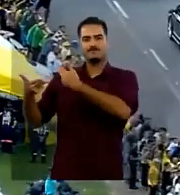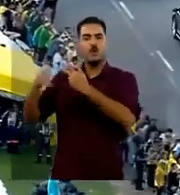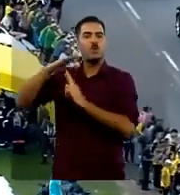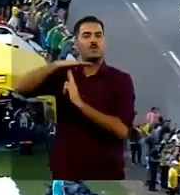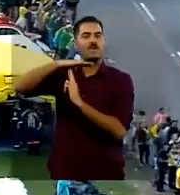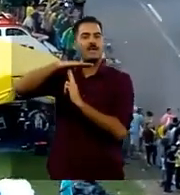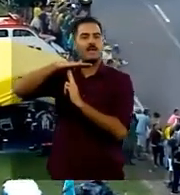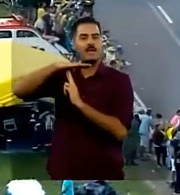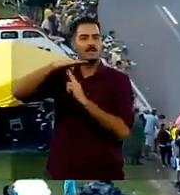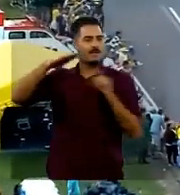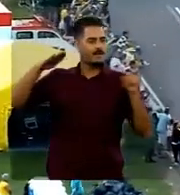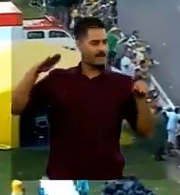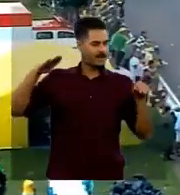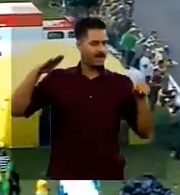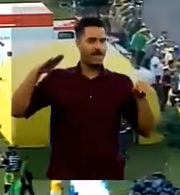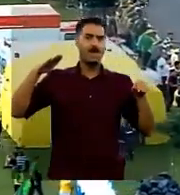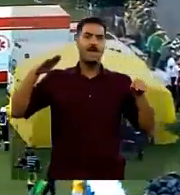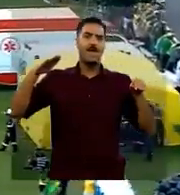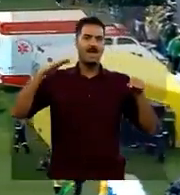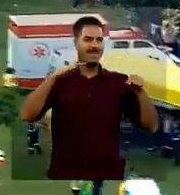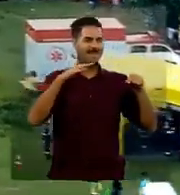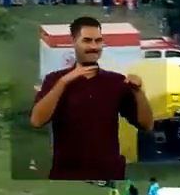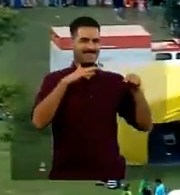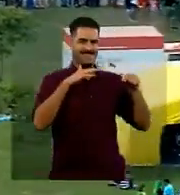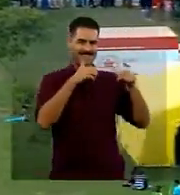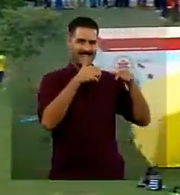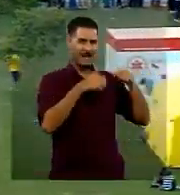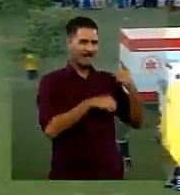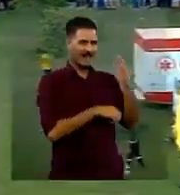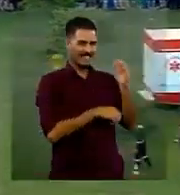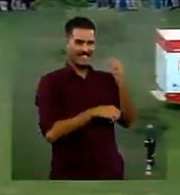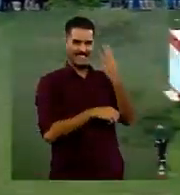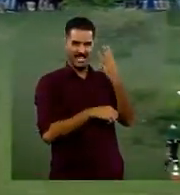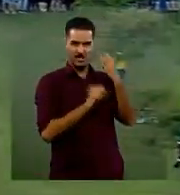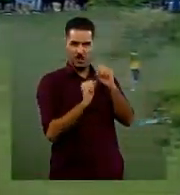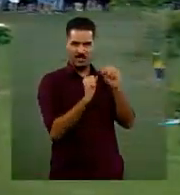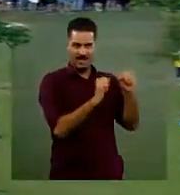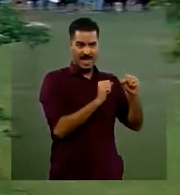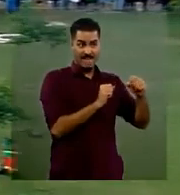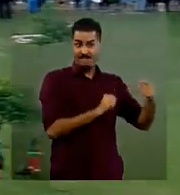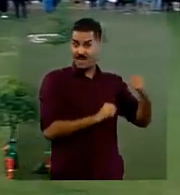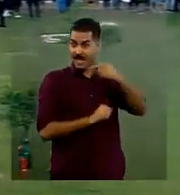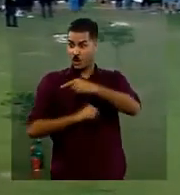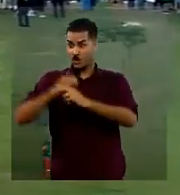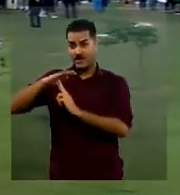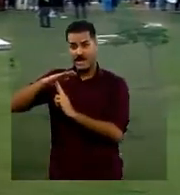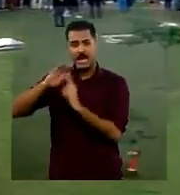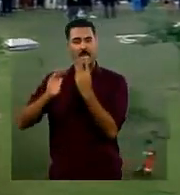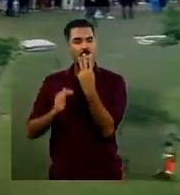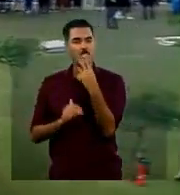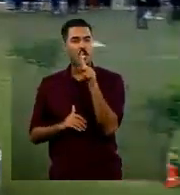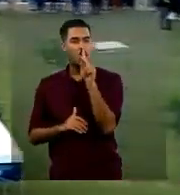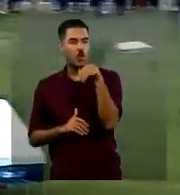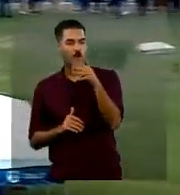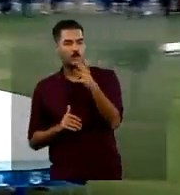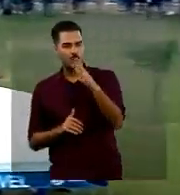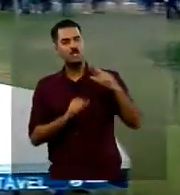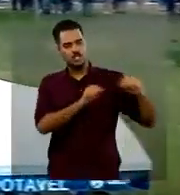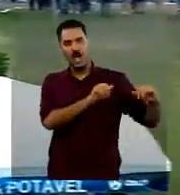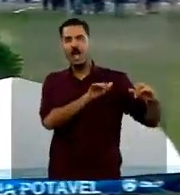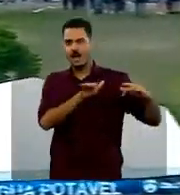quilômetros aqui da Esplanada, daqui da Praça dos Três Poderes. Bom, então Jair Bolsonaro chegou por volta de 3 da